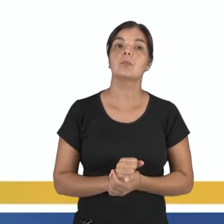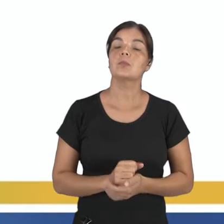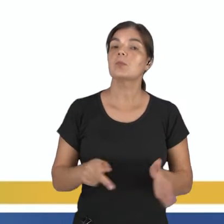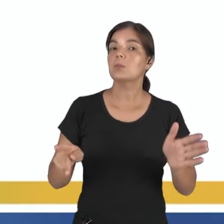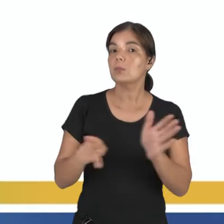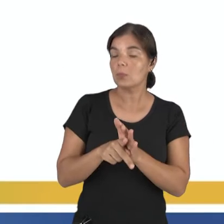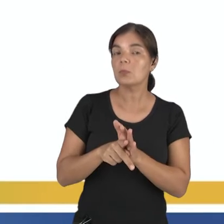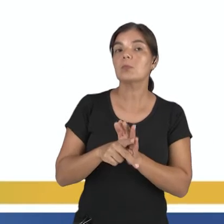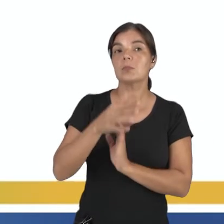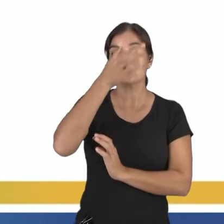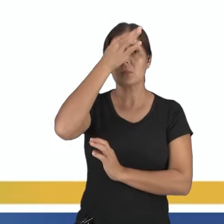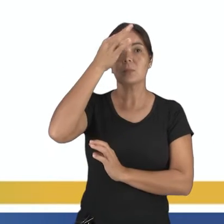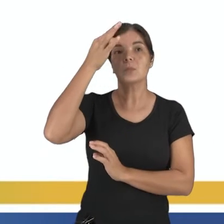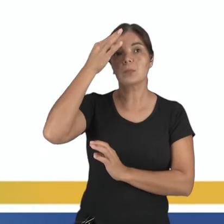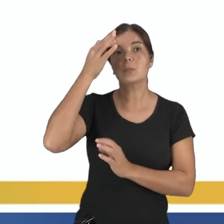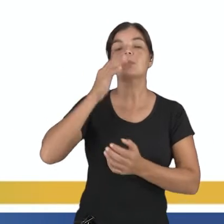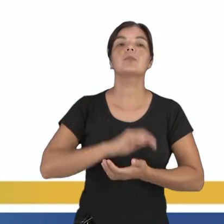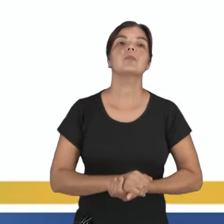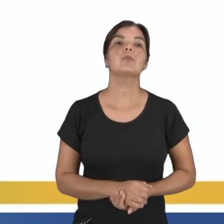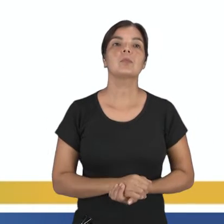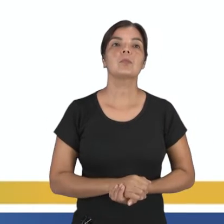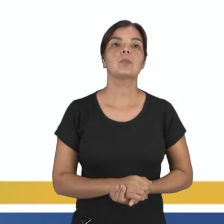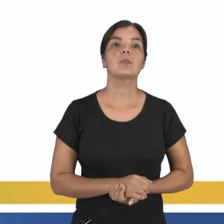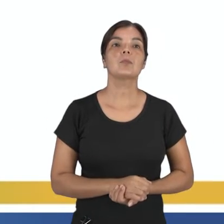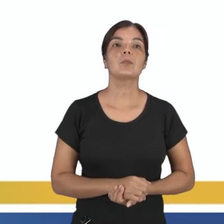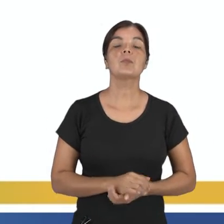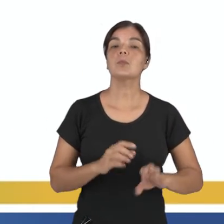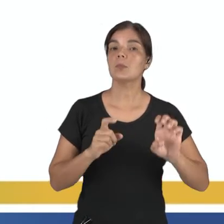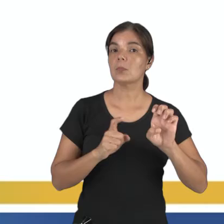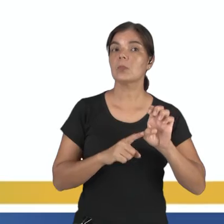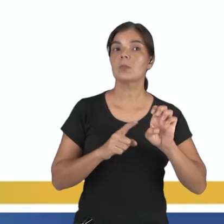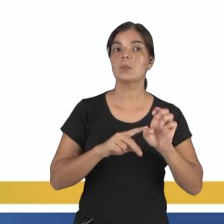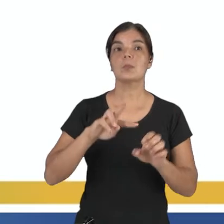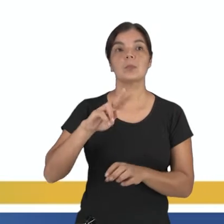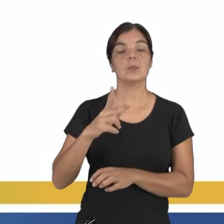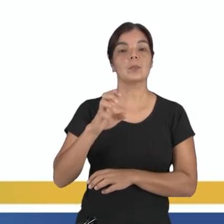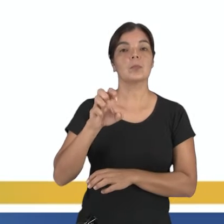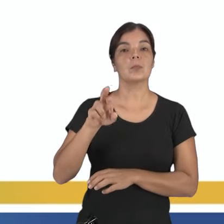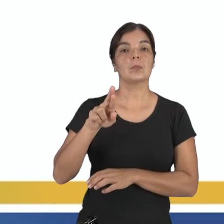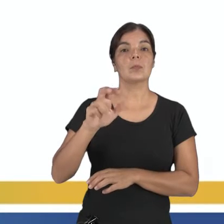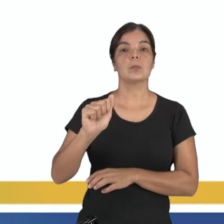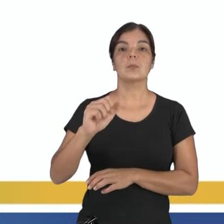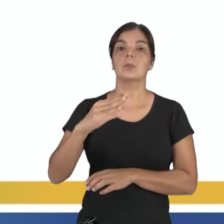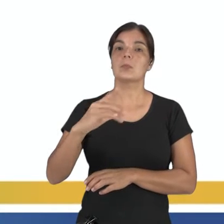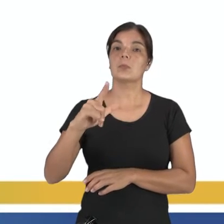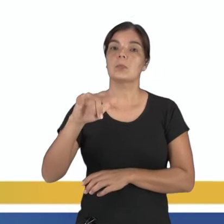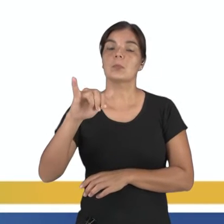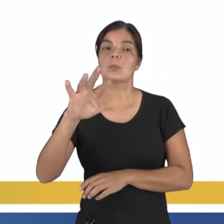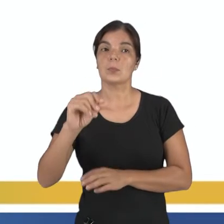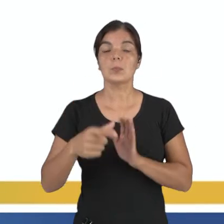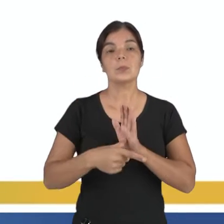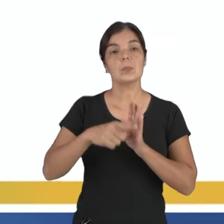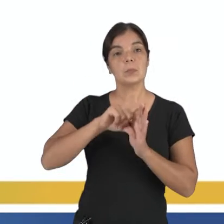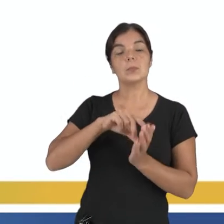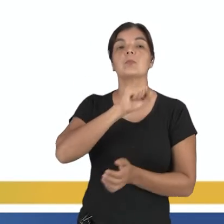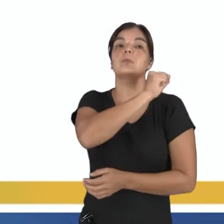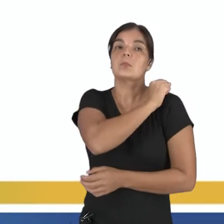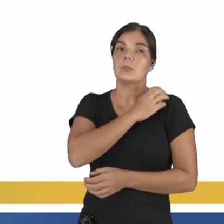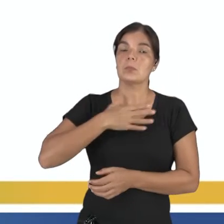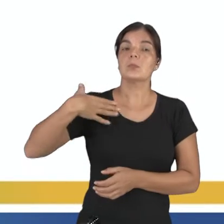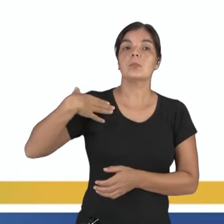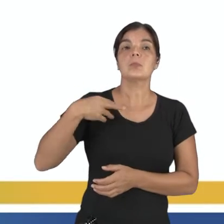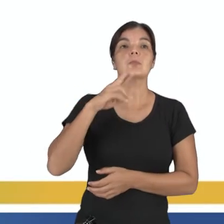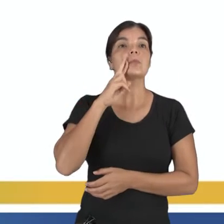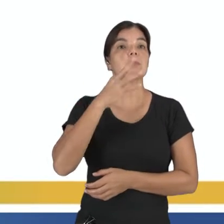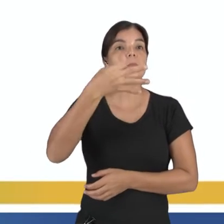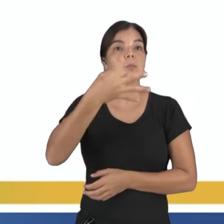na filosofia, né? Heráclito, ele é um pré-socrático também, bem antes de Sócrates, né? Então